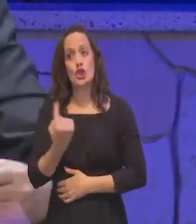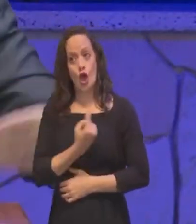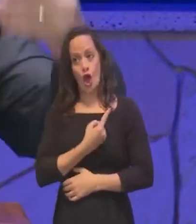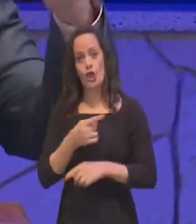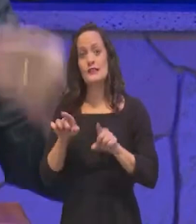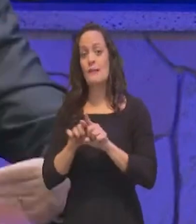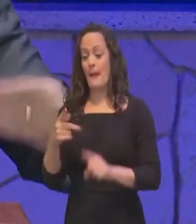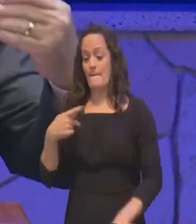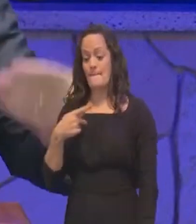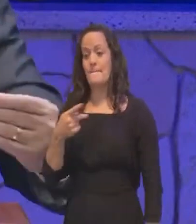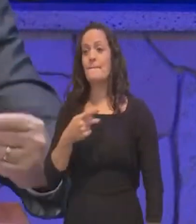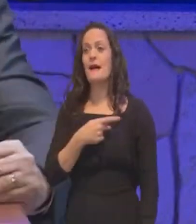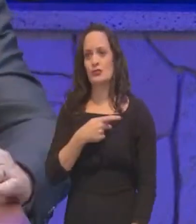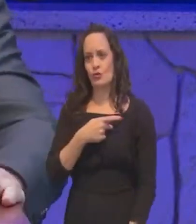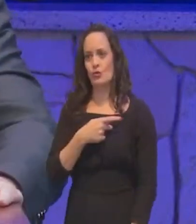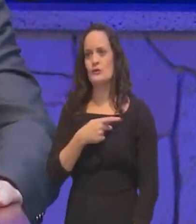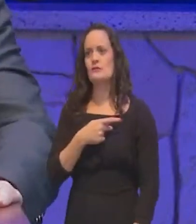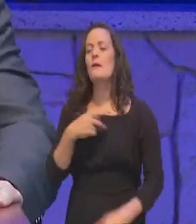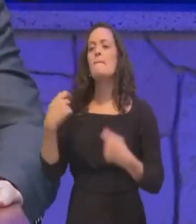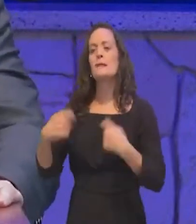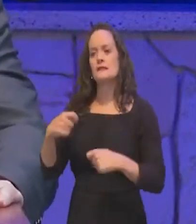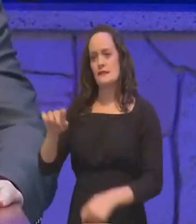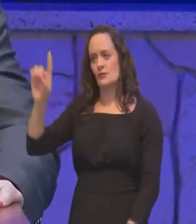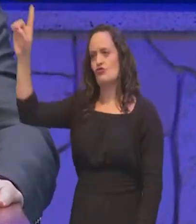pastores, precisamos do nosso pastor.